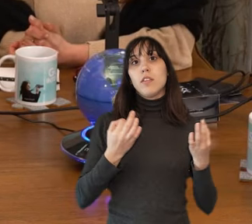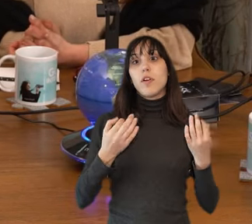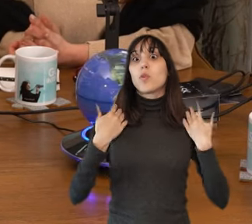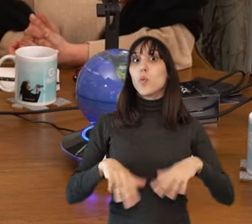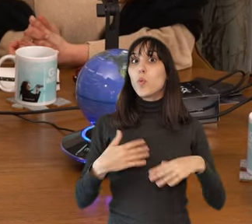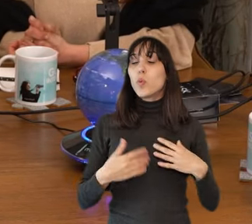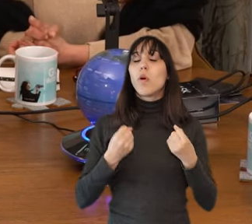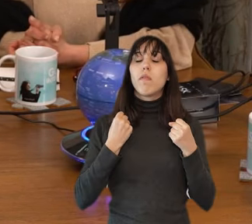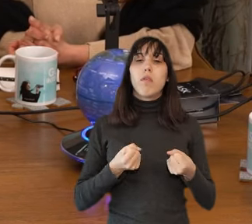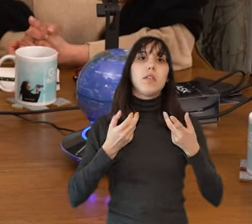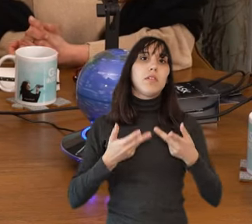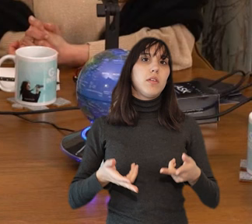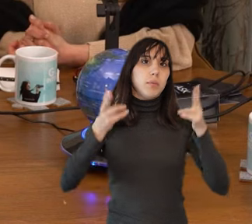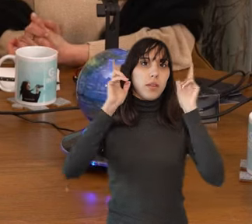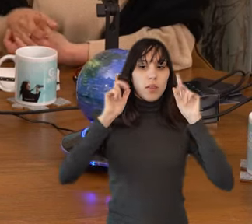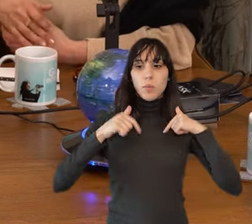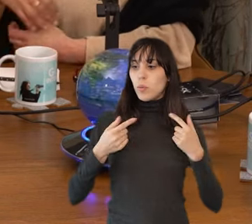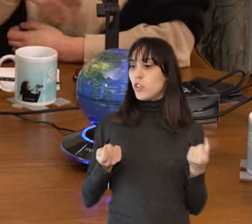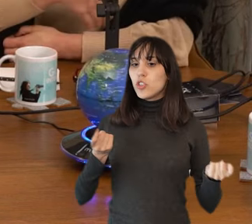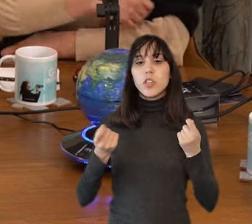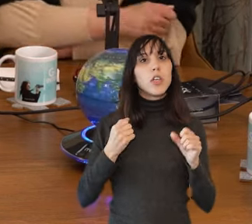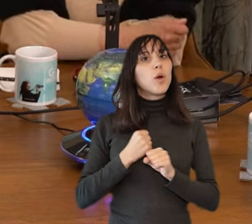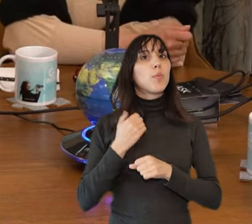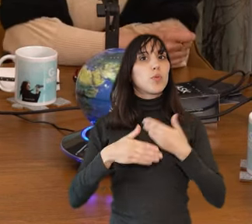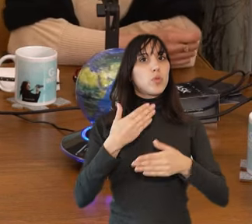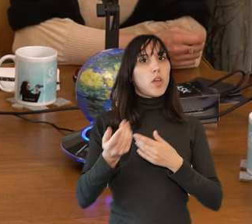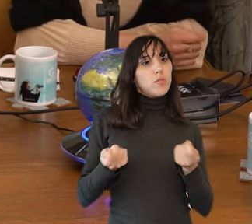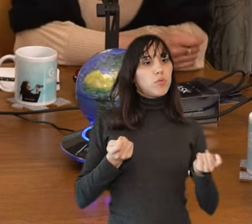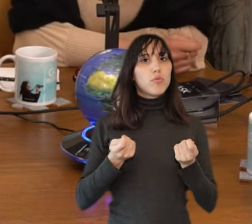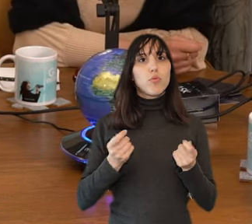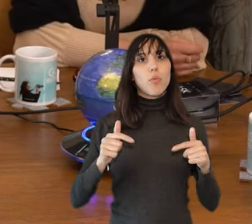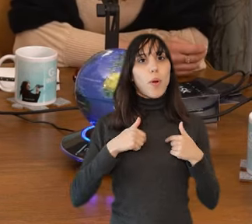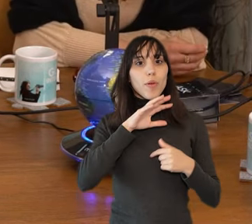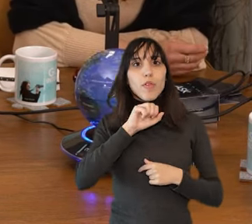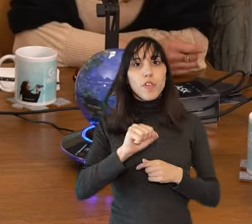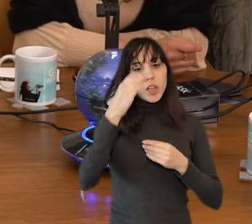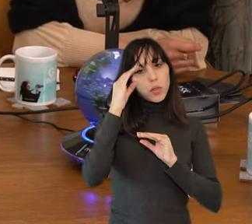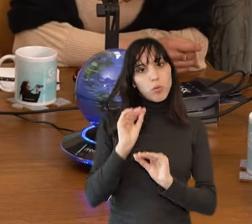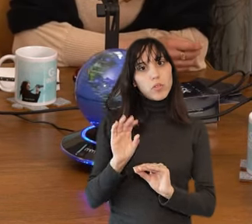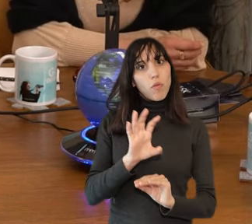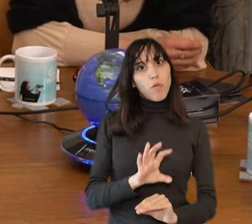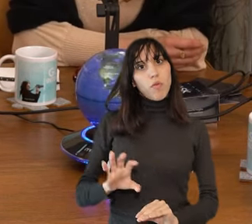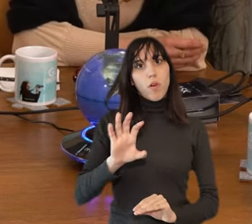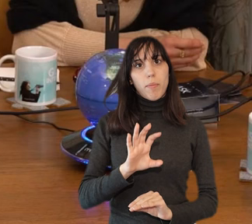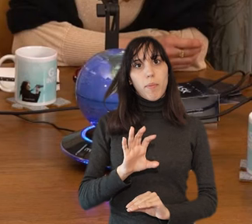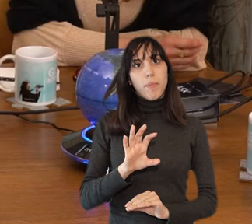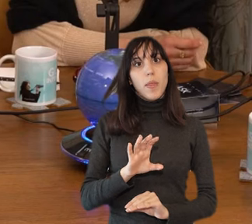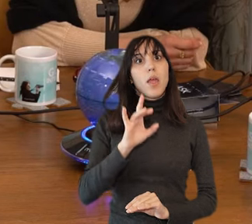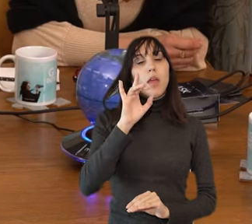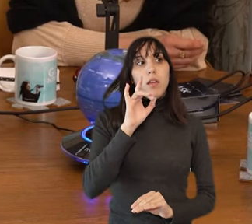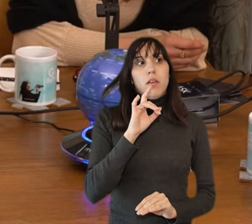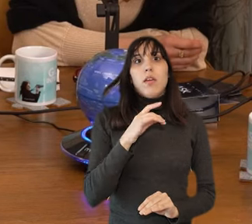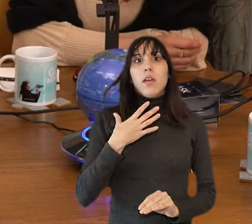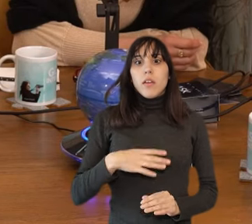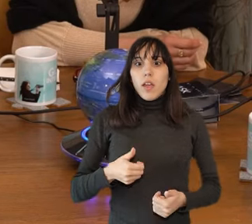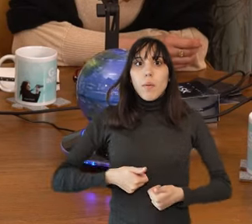grande liberdade de gerir o processo de educação dos nossos próprios filhos não é e quem mais quer o bem dos seus